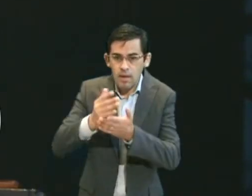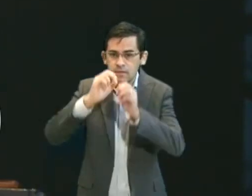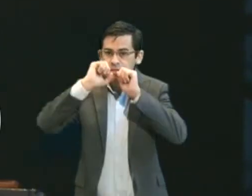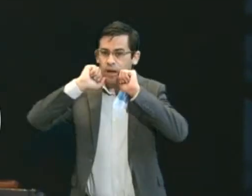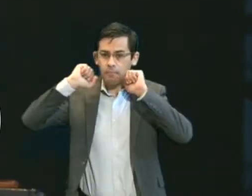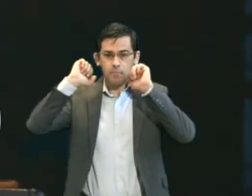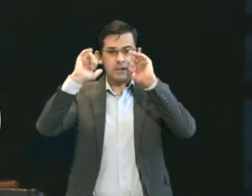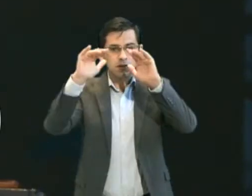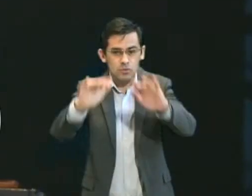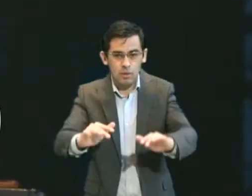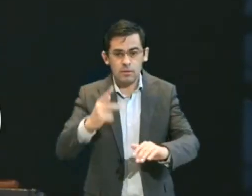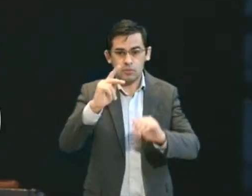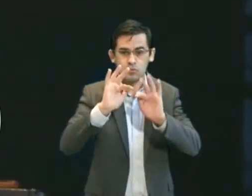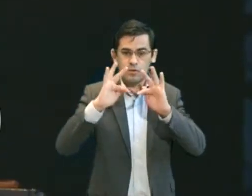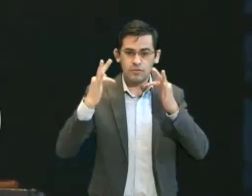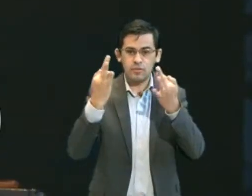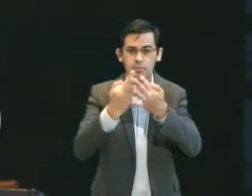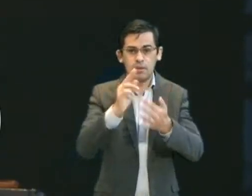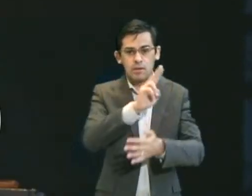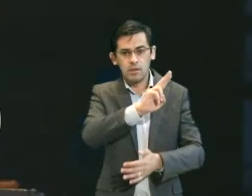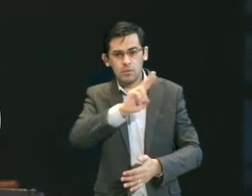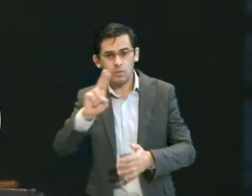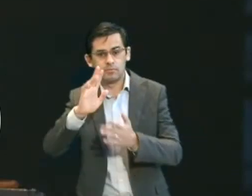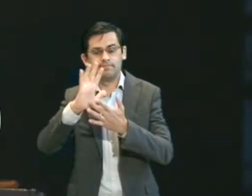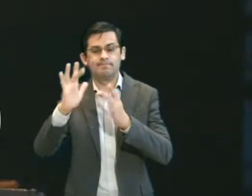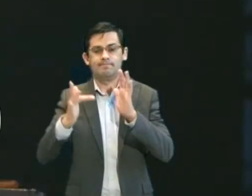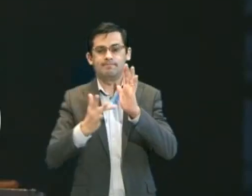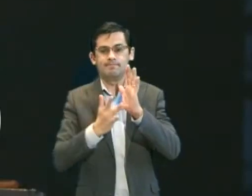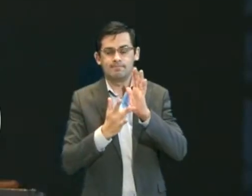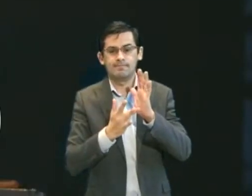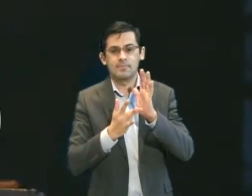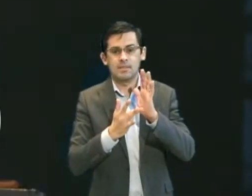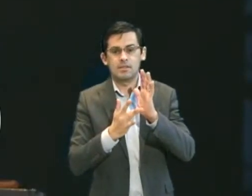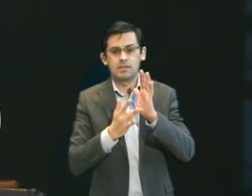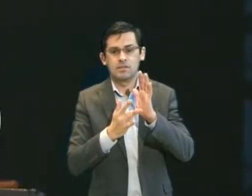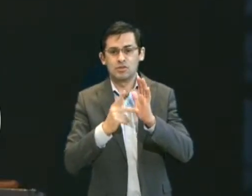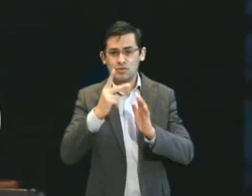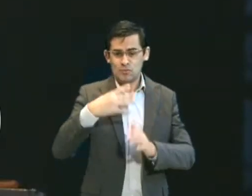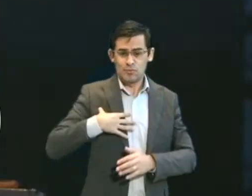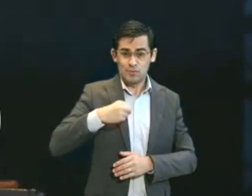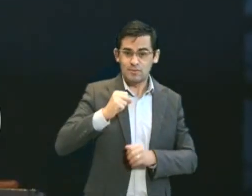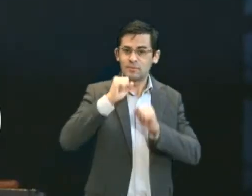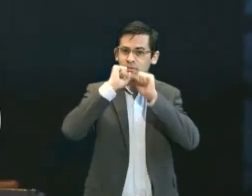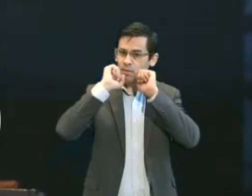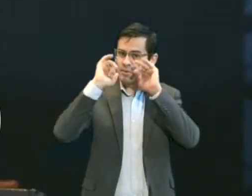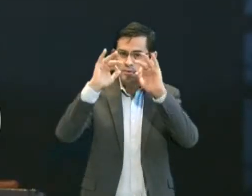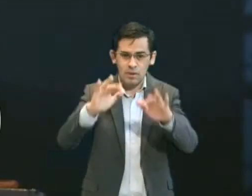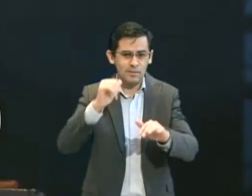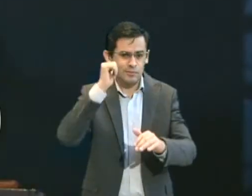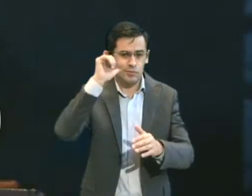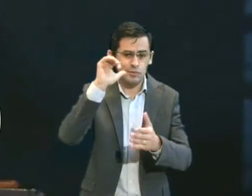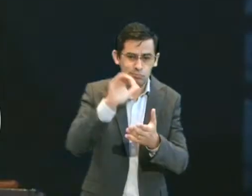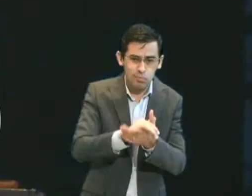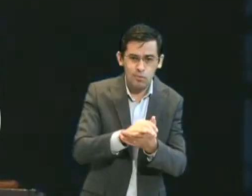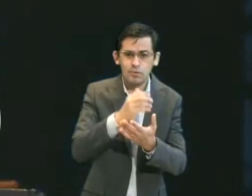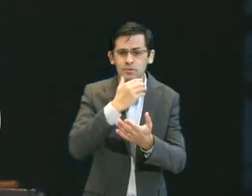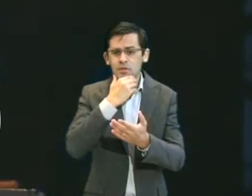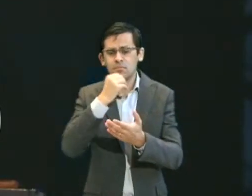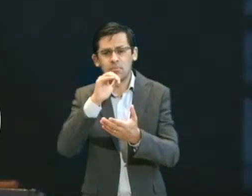abençoar os teus em nome de Jesus. Seu filho vai ser abençoado, sua esposa vai ser